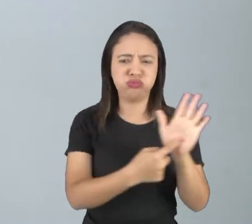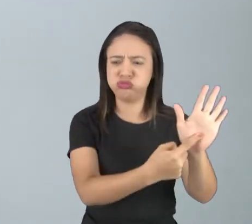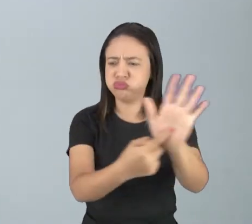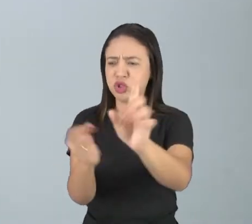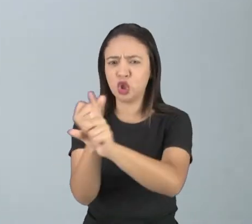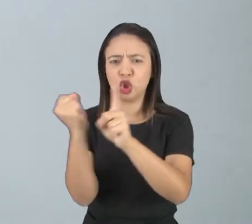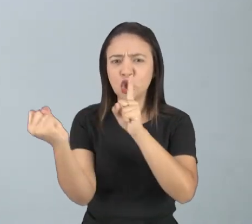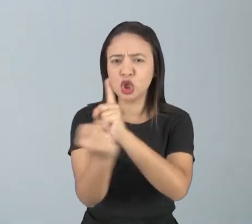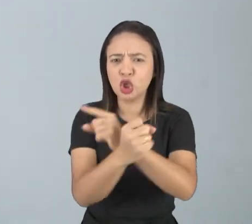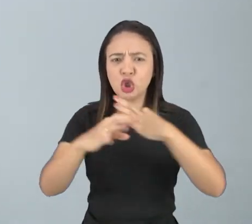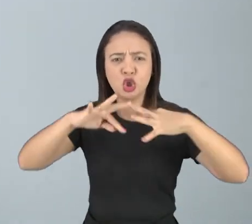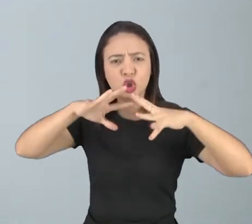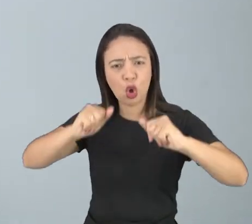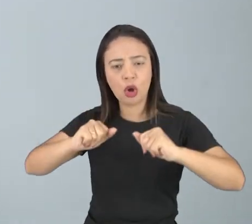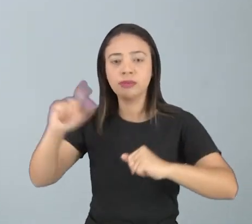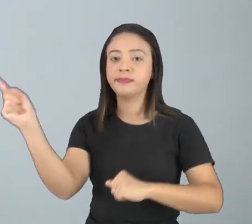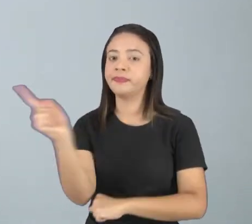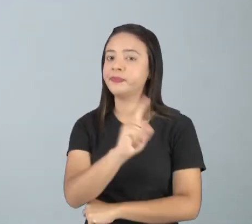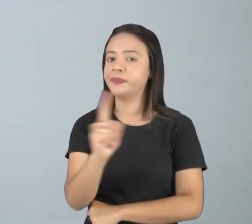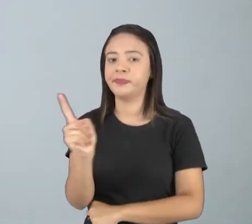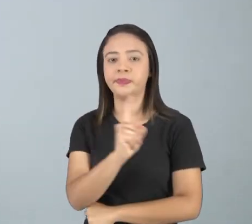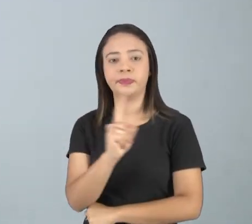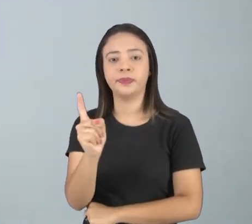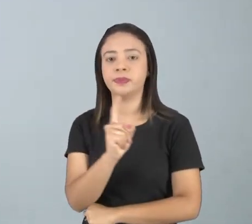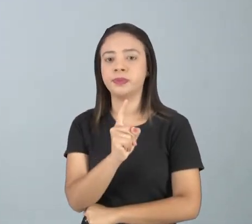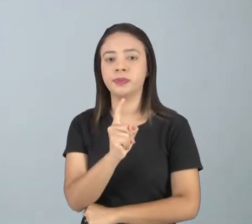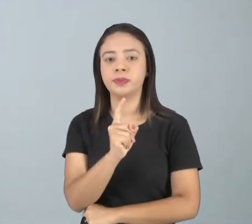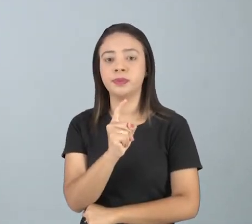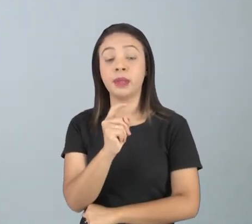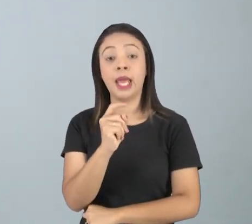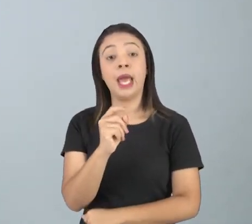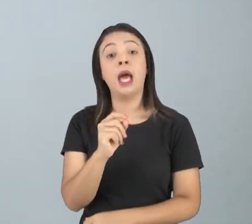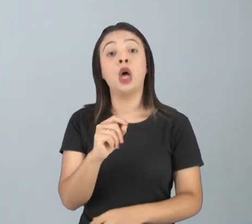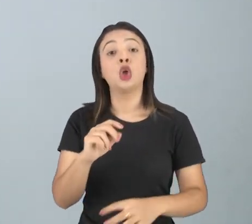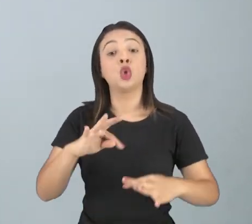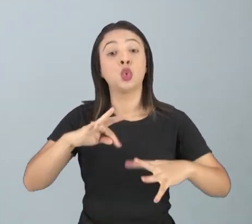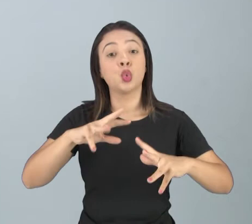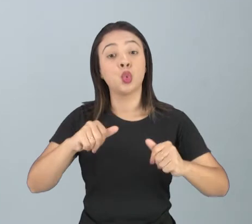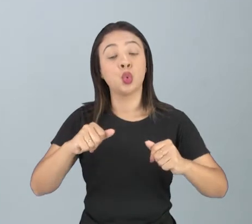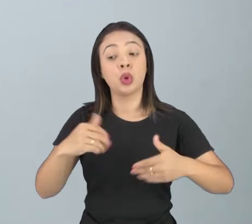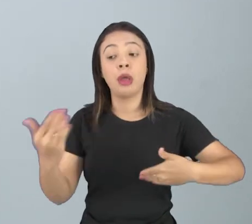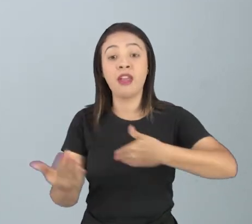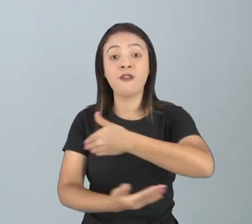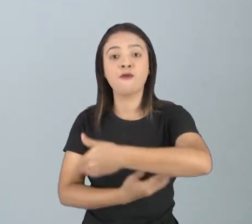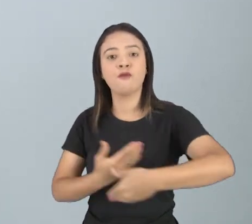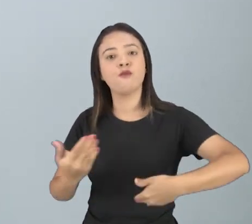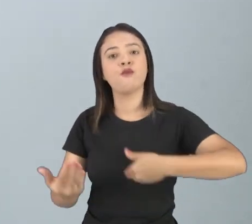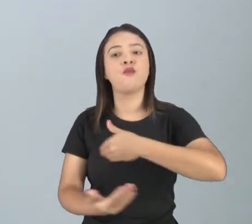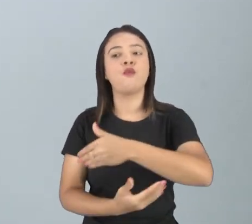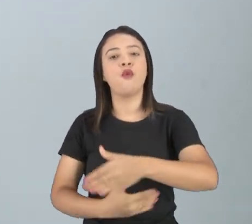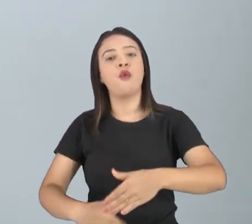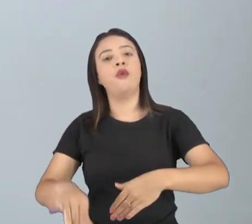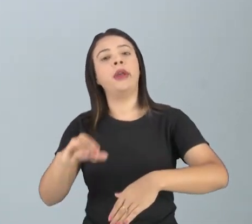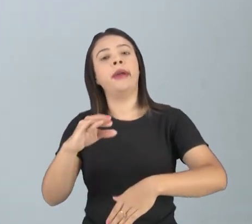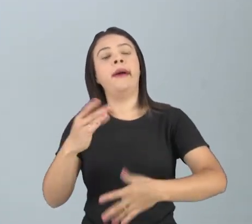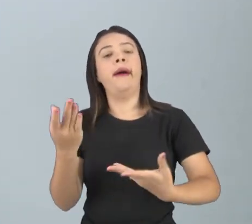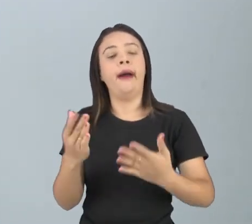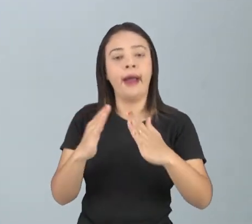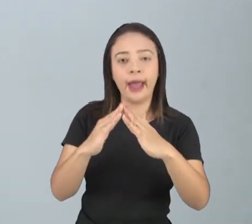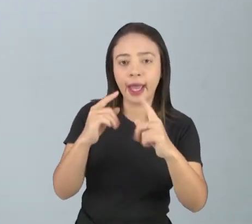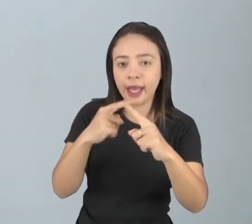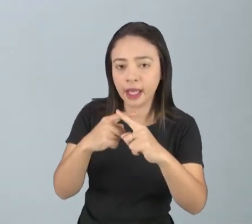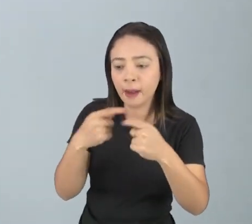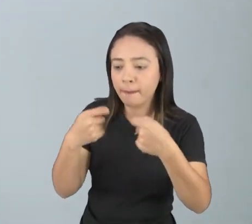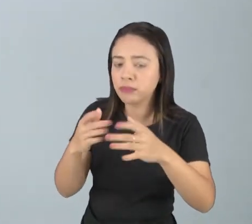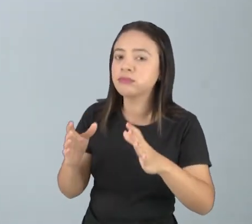precisa saber dos problemas da igreja, certo? A igreja tem que ser tratada lá dentro da igreja, o salão lá da reunião tem que ser tratado. Se